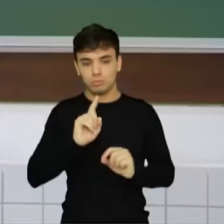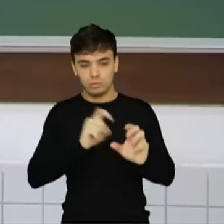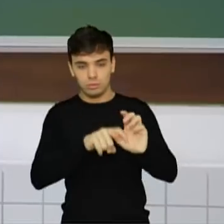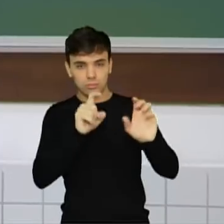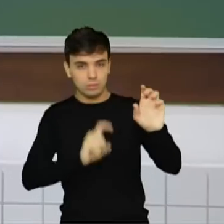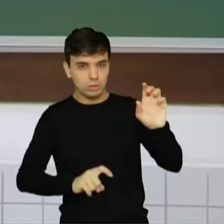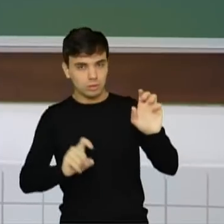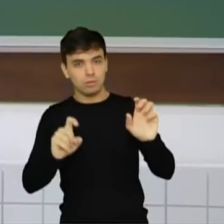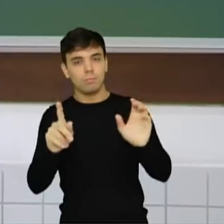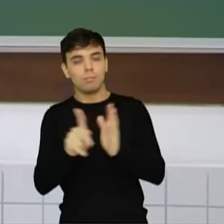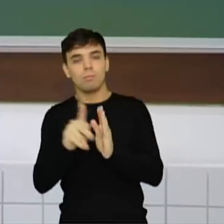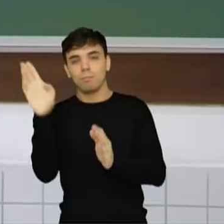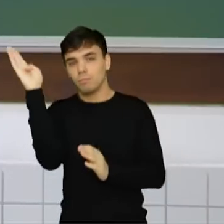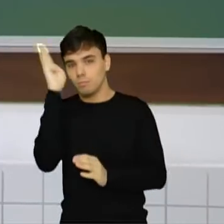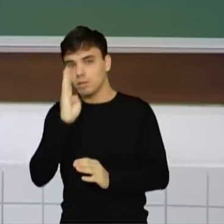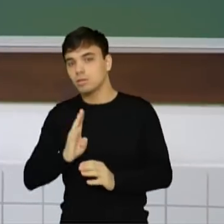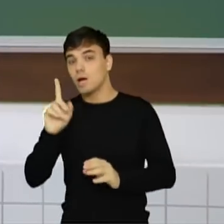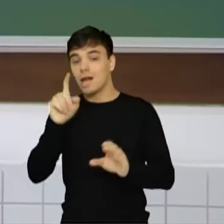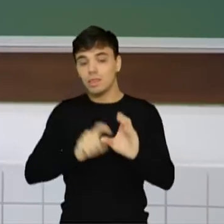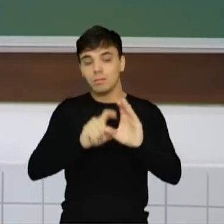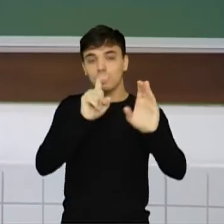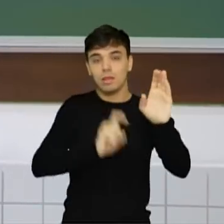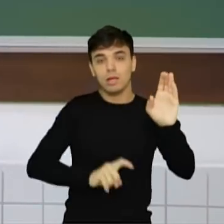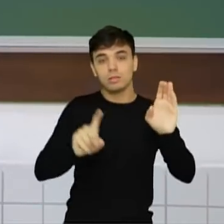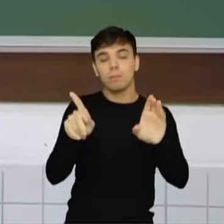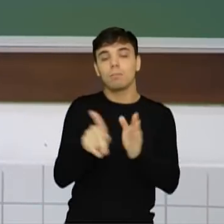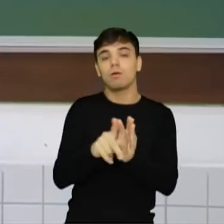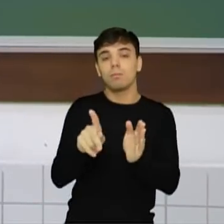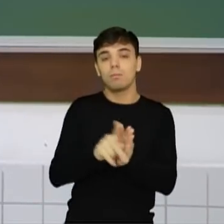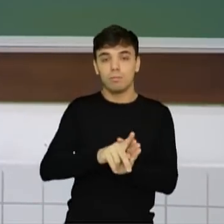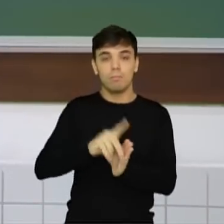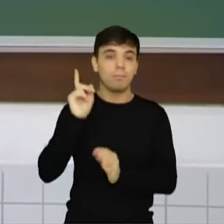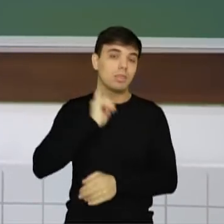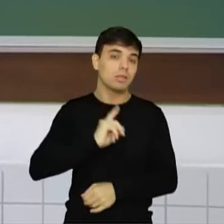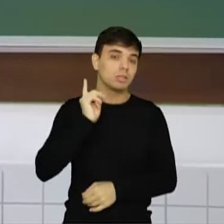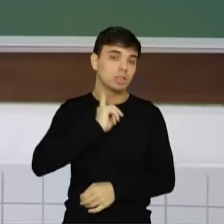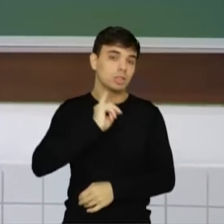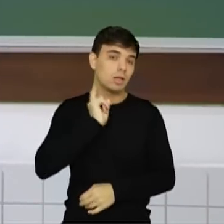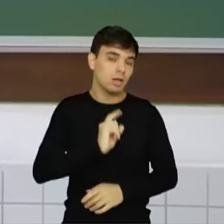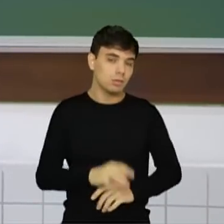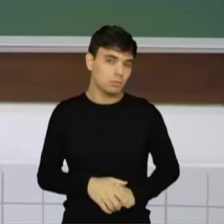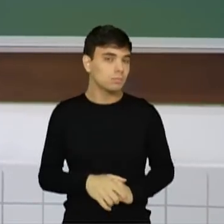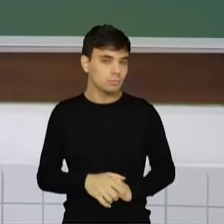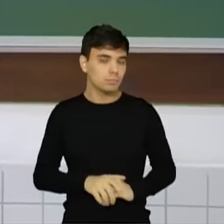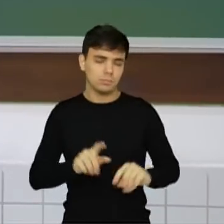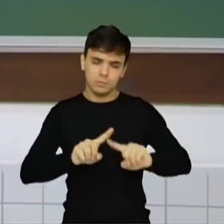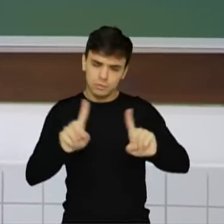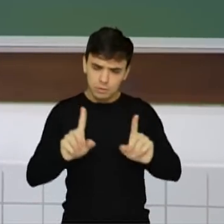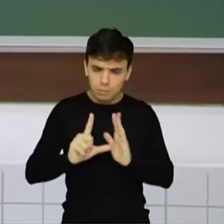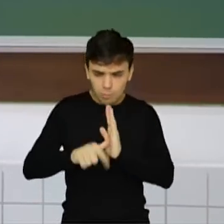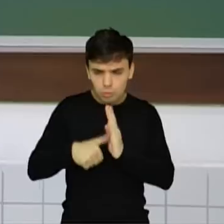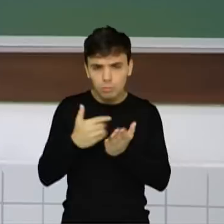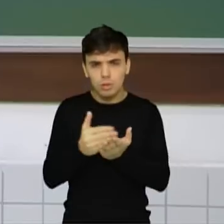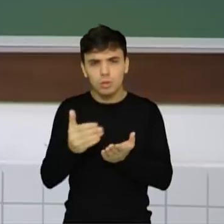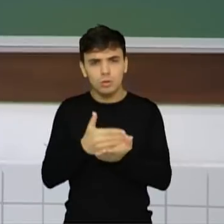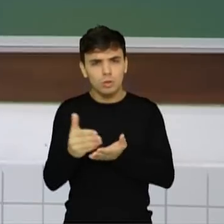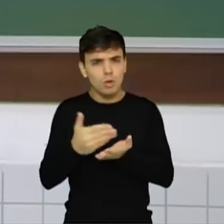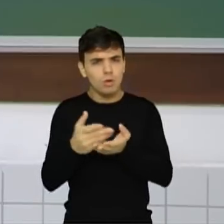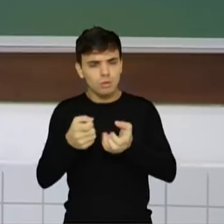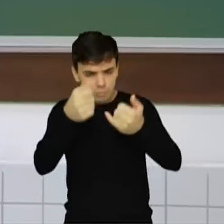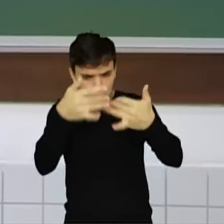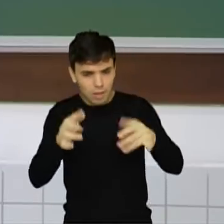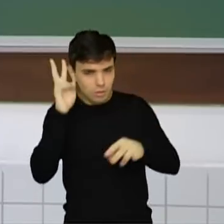Brasil, ele falava de independência da região de Minas Gerais. Certo? Depois o pessoal começou a contar uma história maior, dizendo que eles queriam a independência